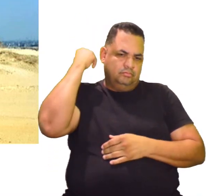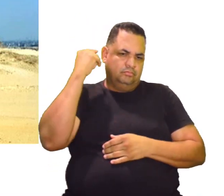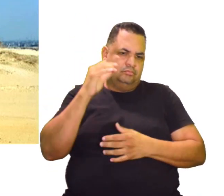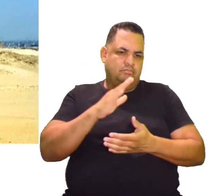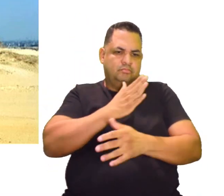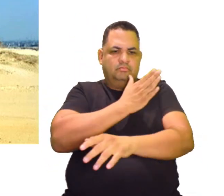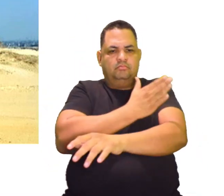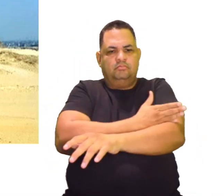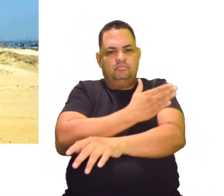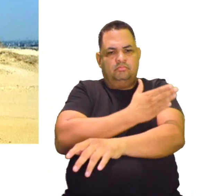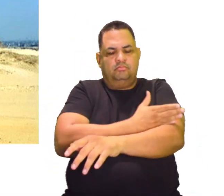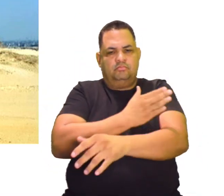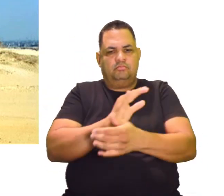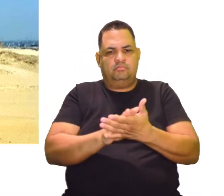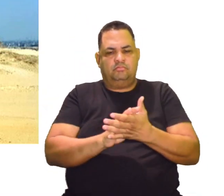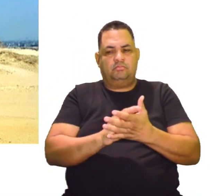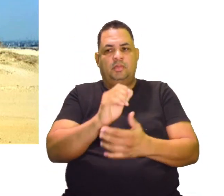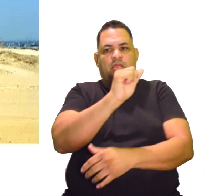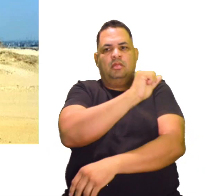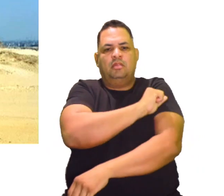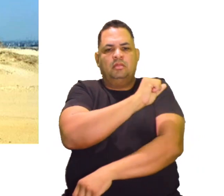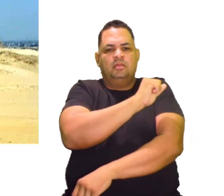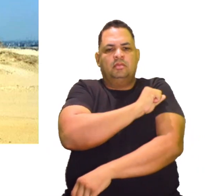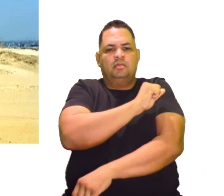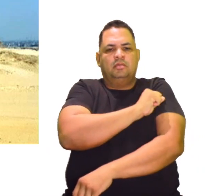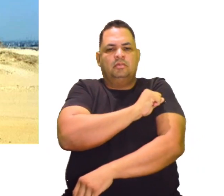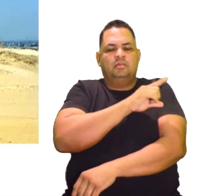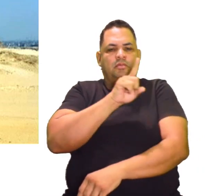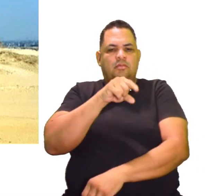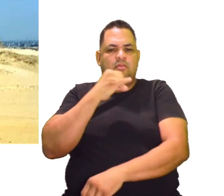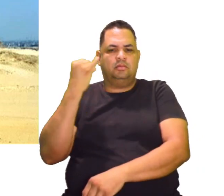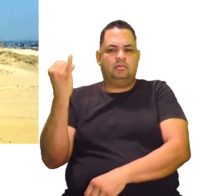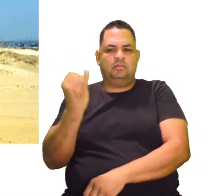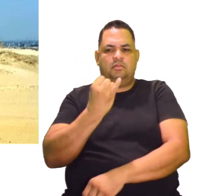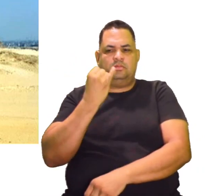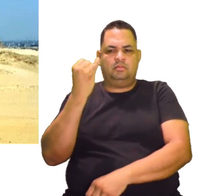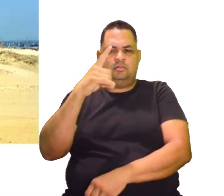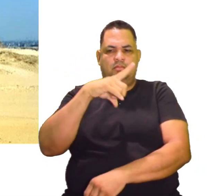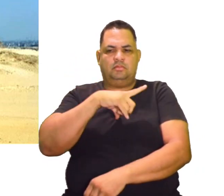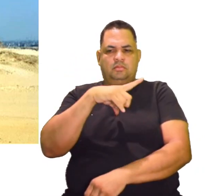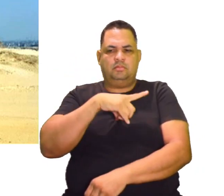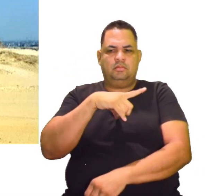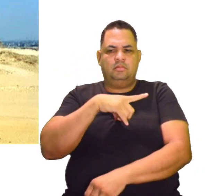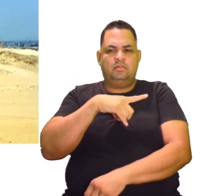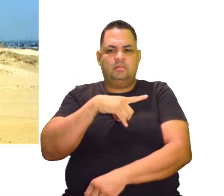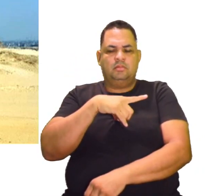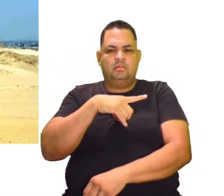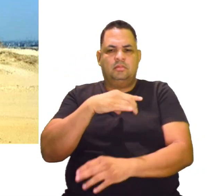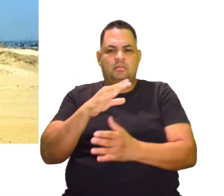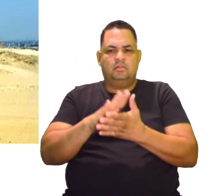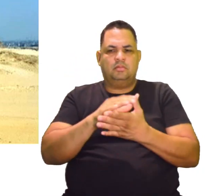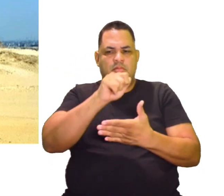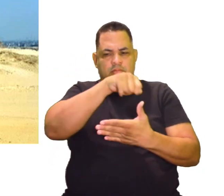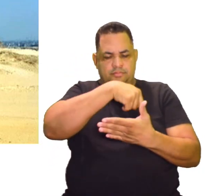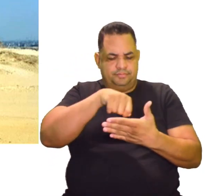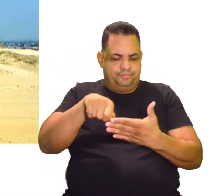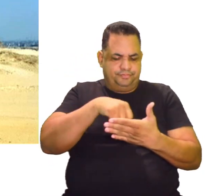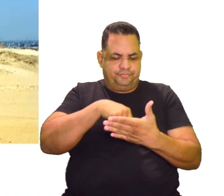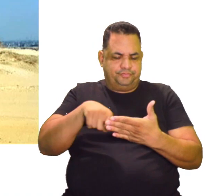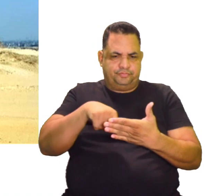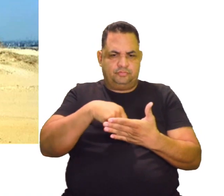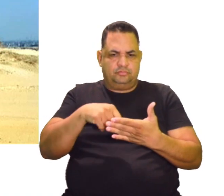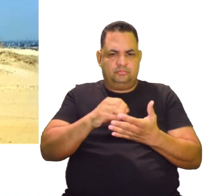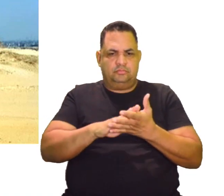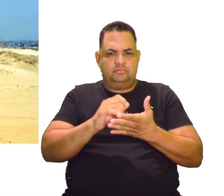Então, estudante, é muito importante que vocês tenham aí anotado ou